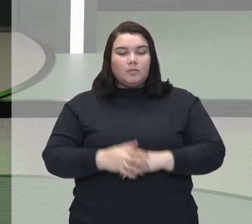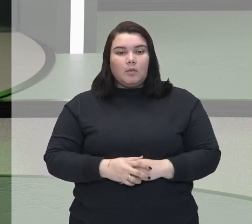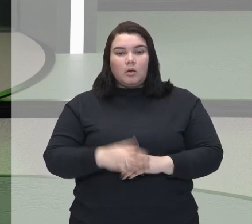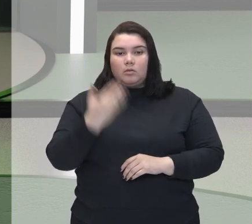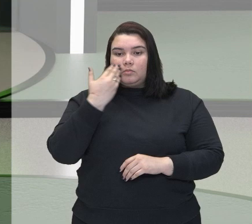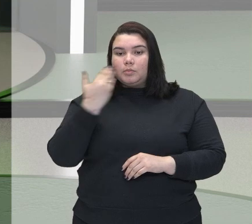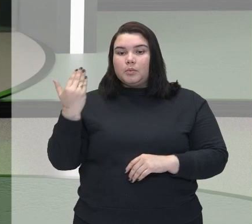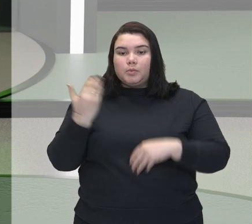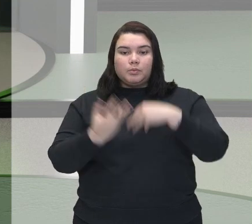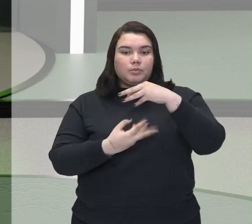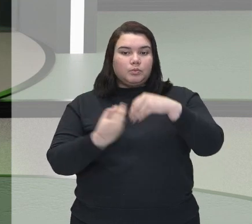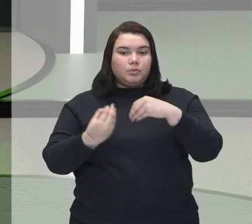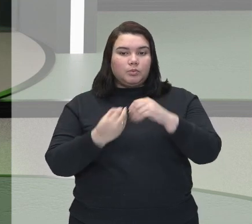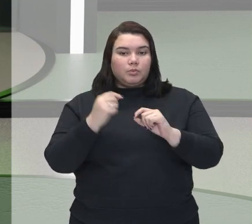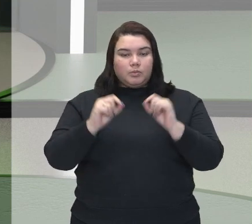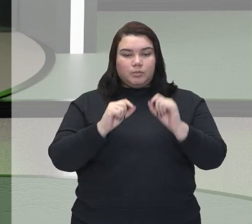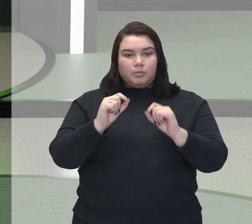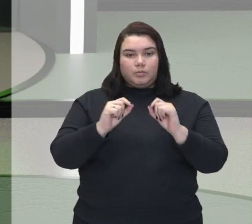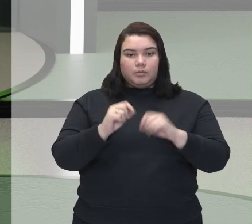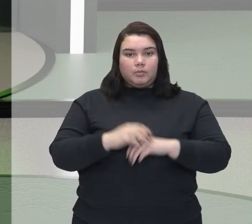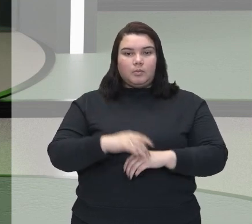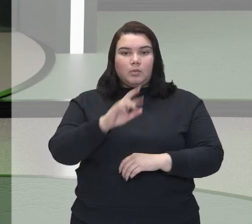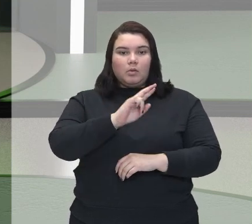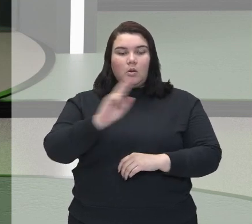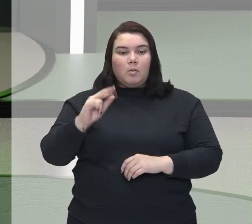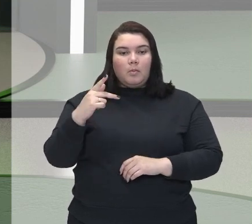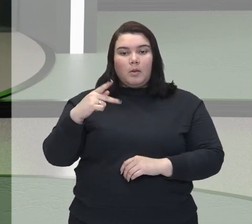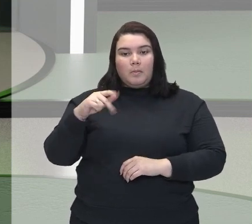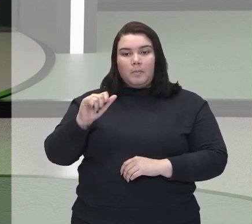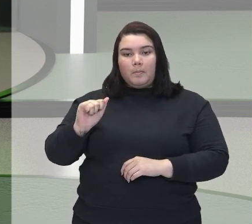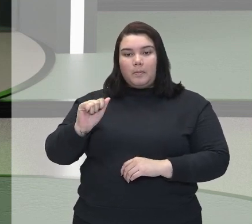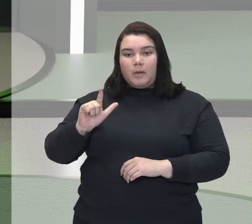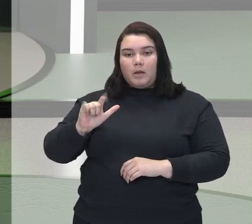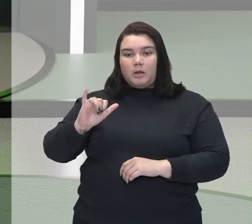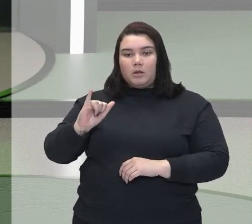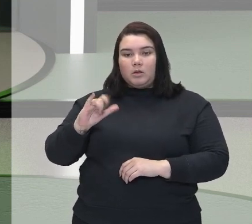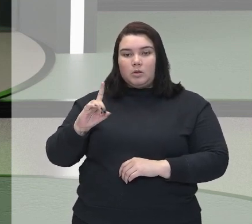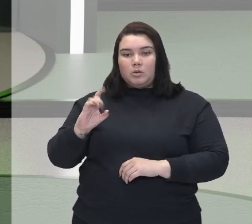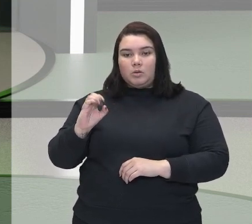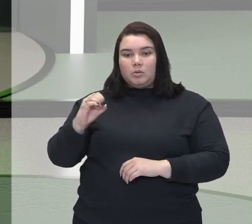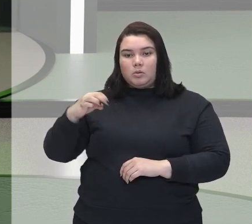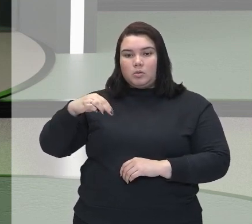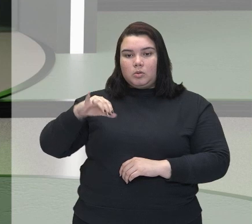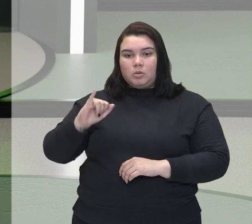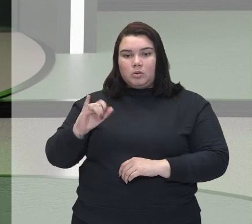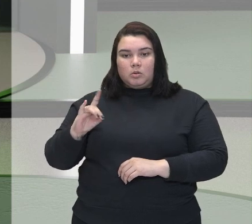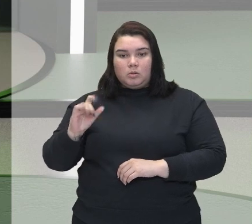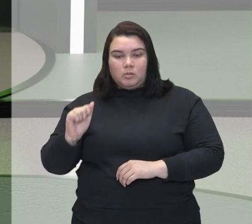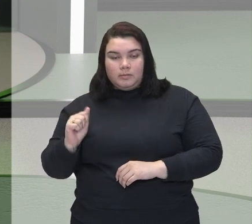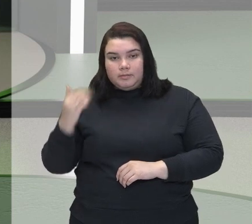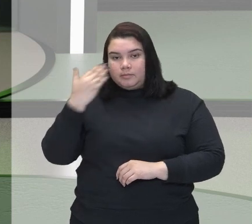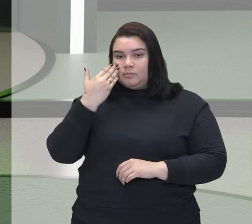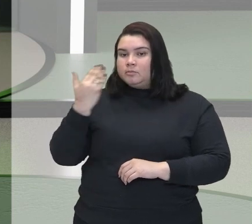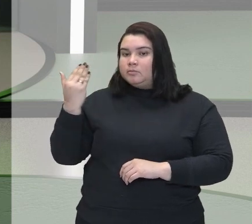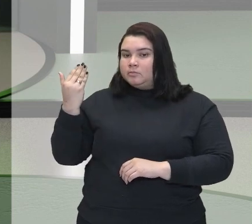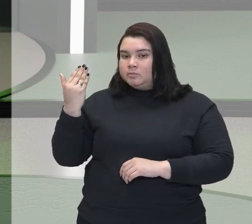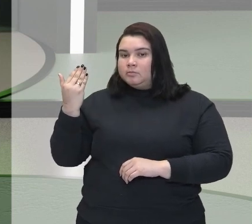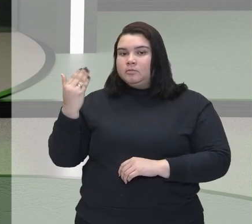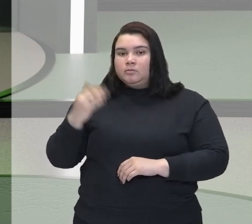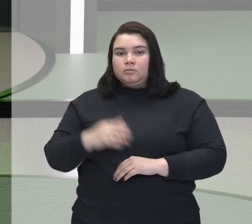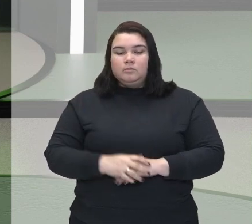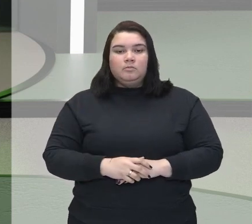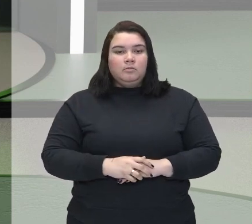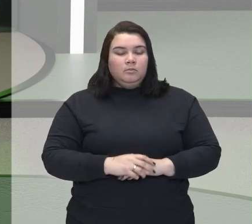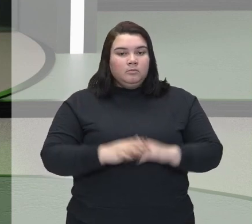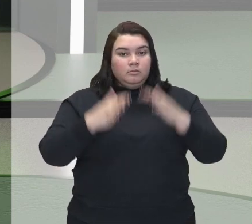é chamada de talidomida. Observem bem essa substância, que no finalzinho da aula eu vou